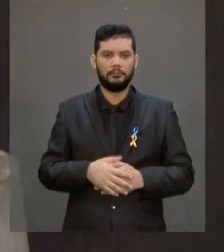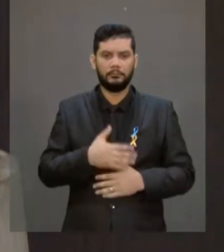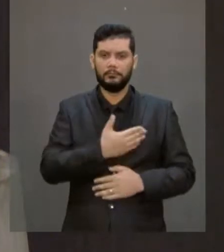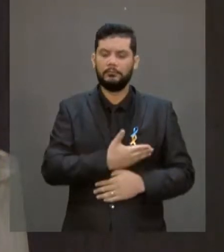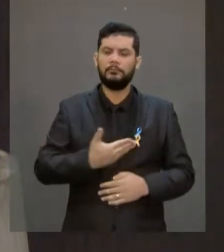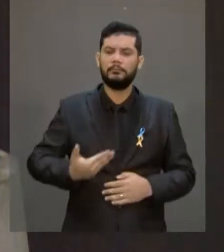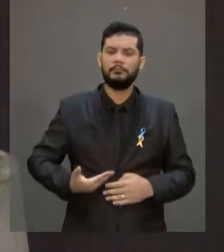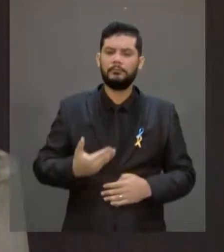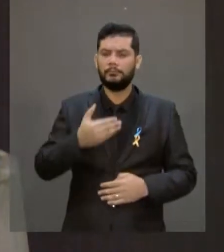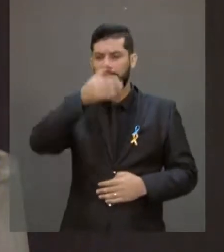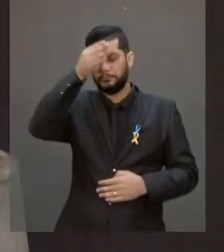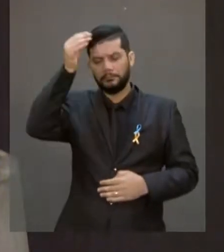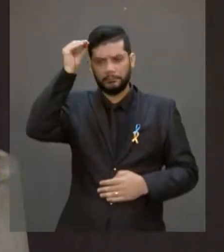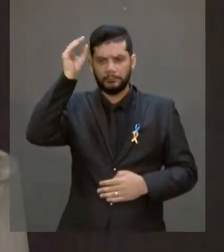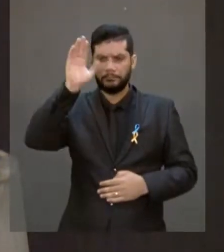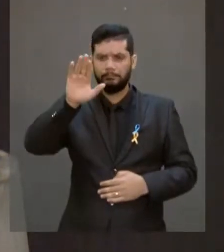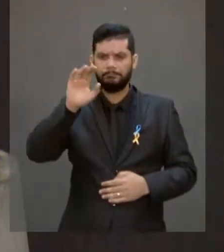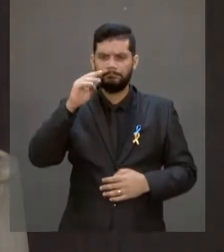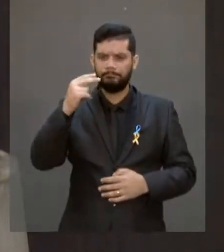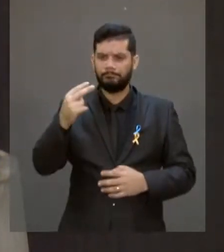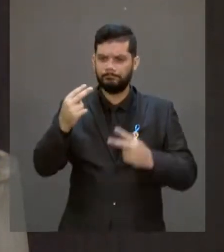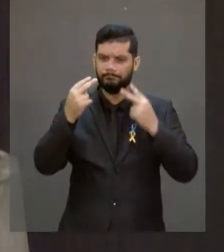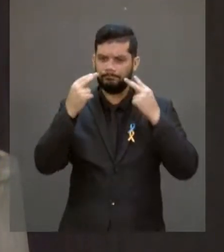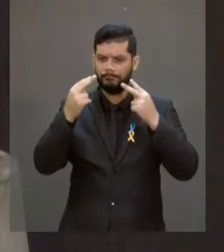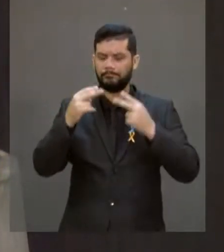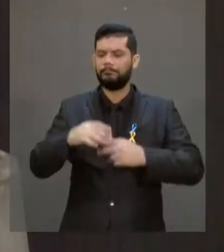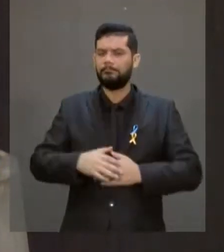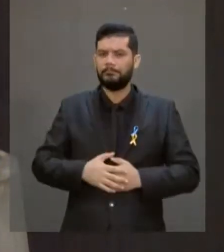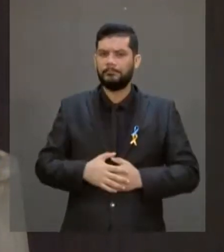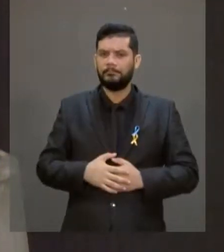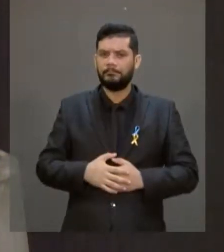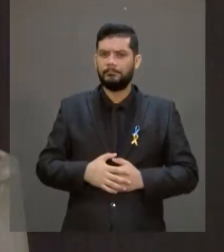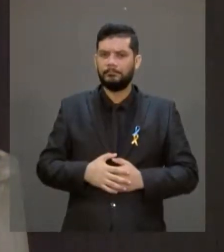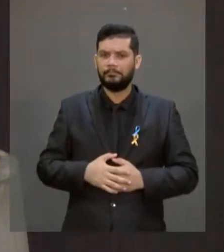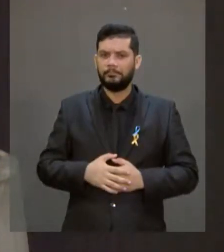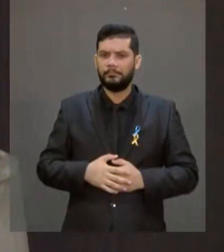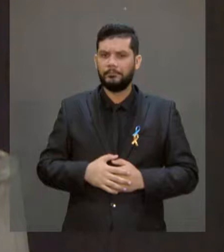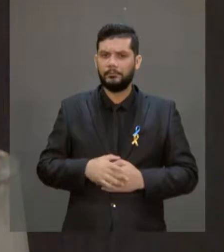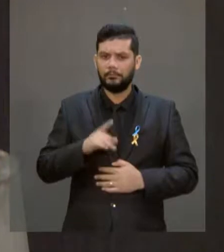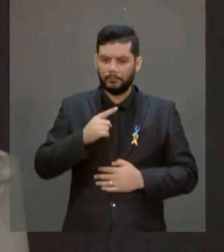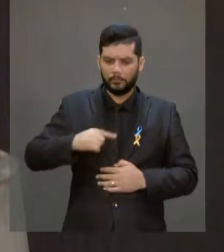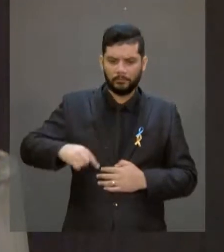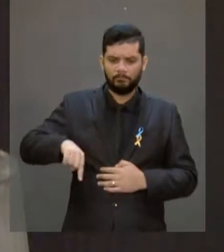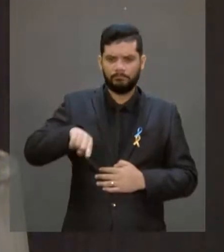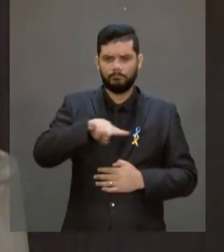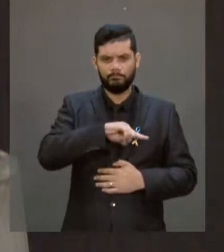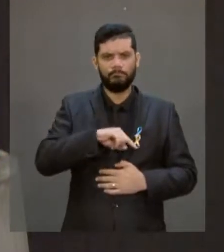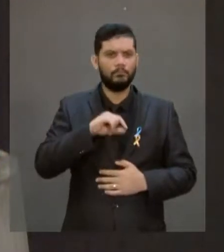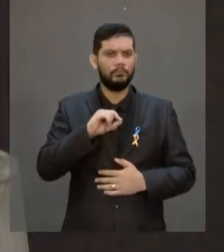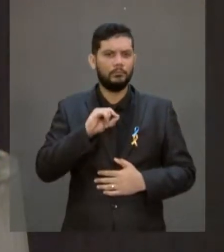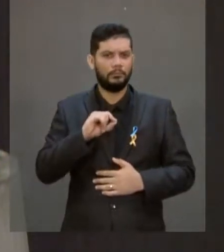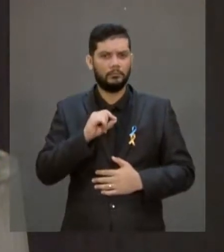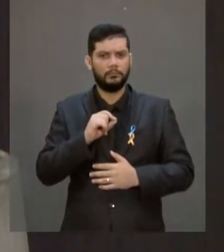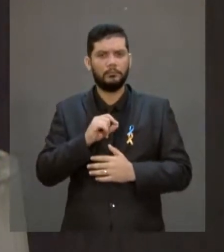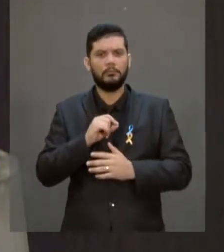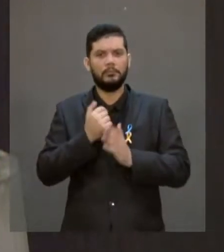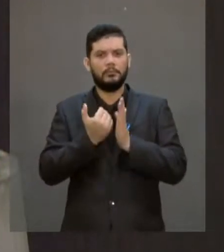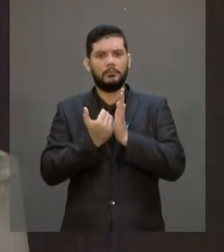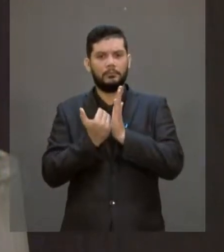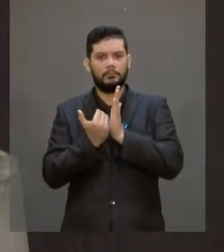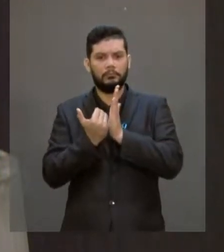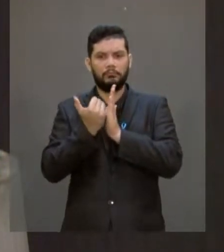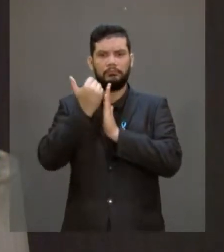Santana. Eu queria me ater ao fato de que nós temos tido um aumento de